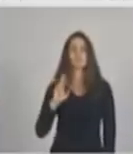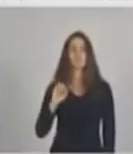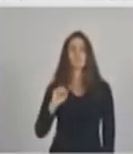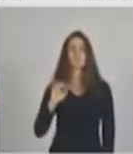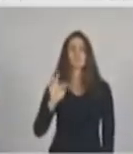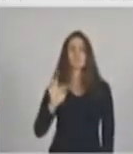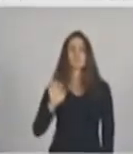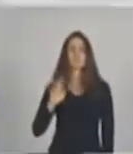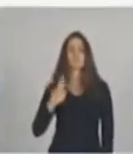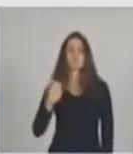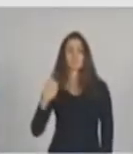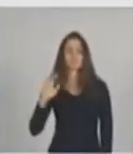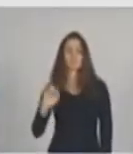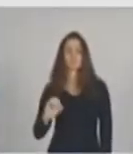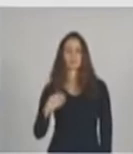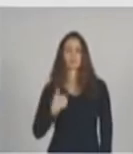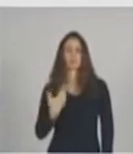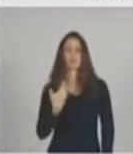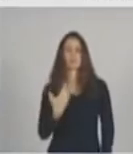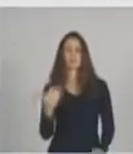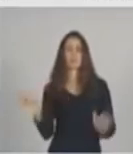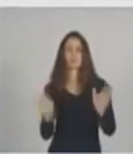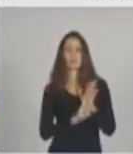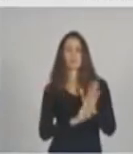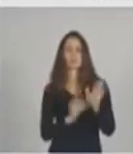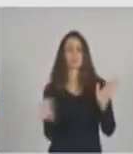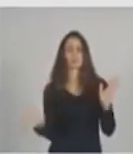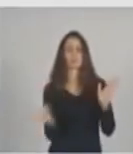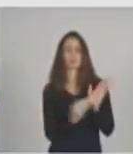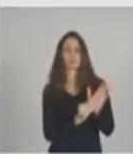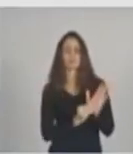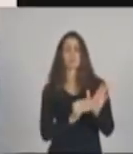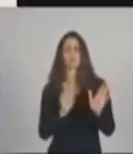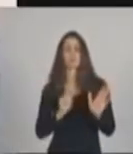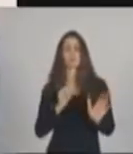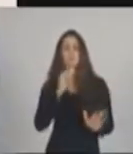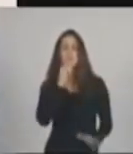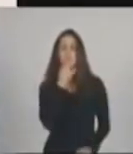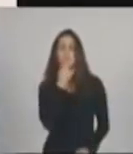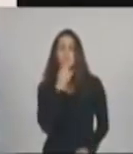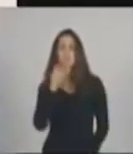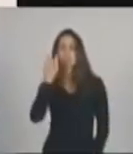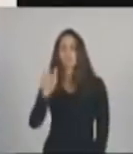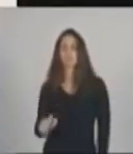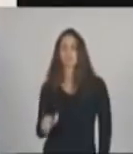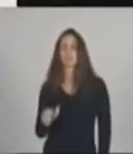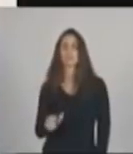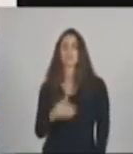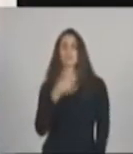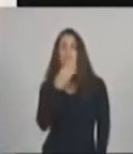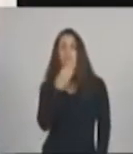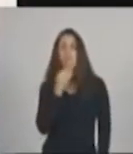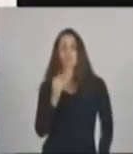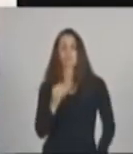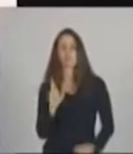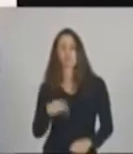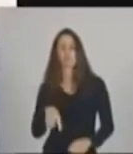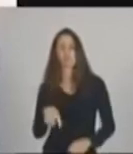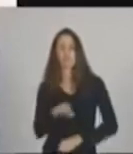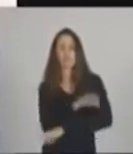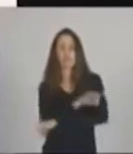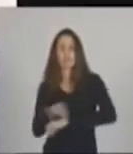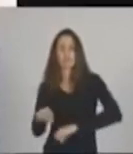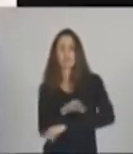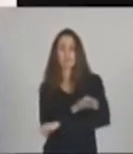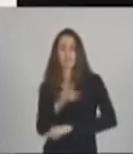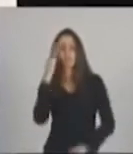Gostaria de registrar um voto de profundo pesar pelo falecimento do capixaba, arquiteto de renome